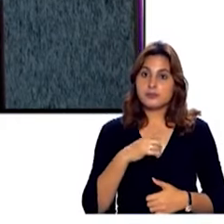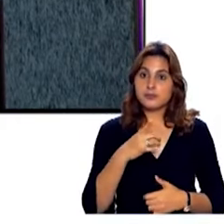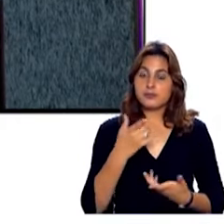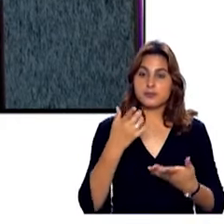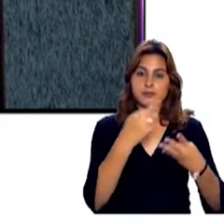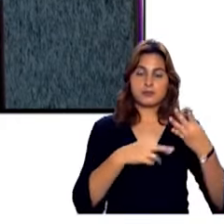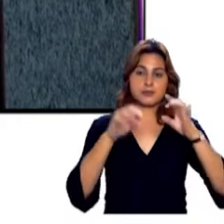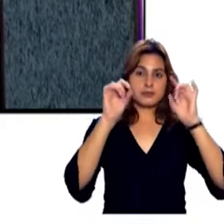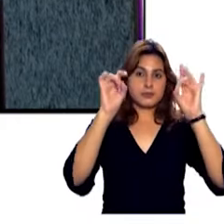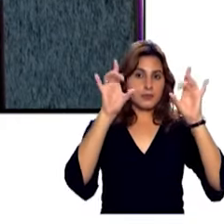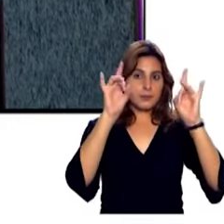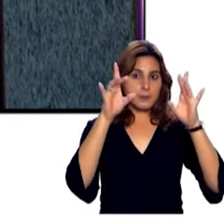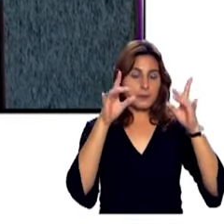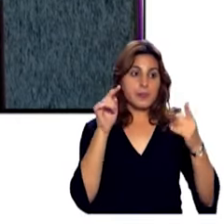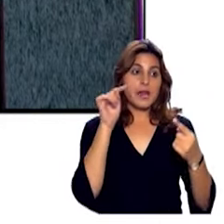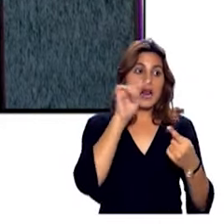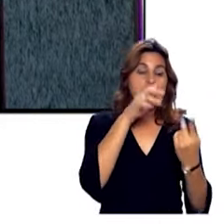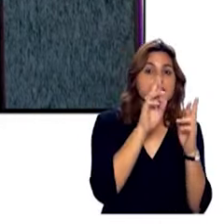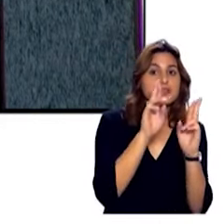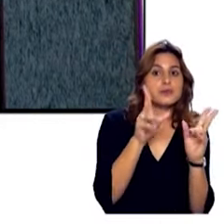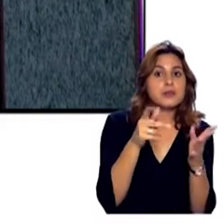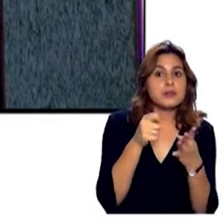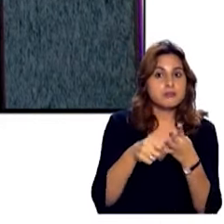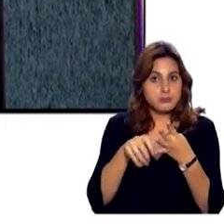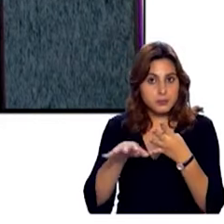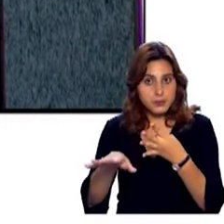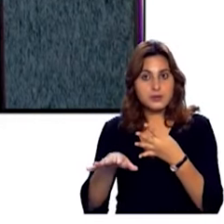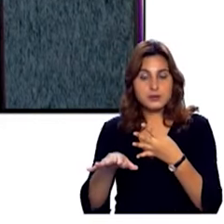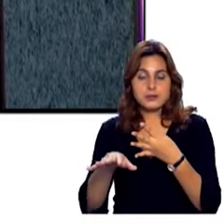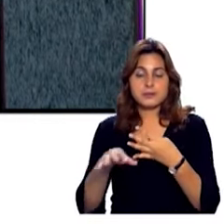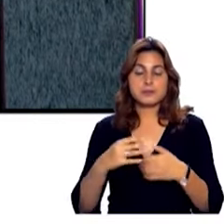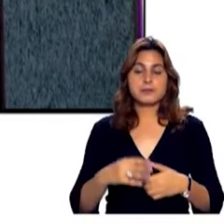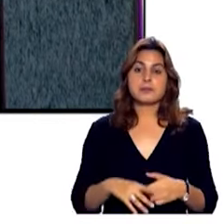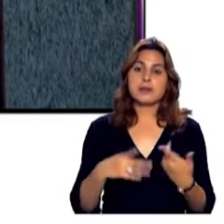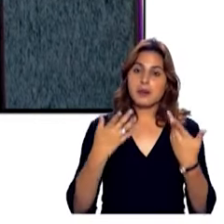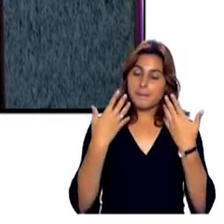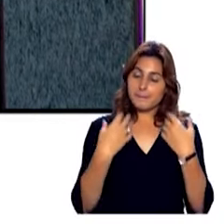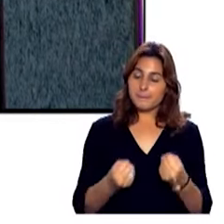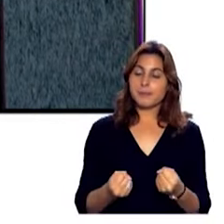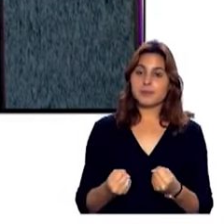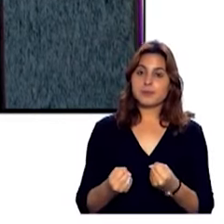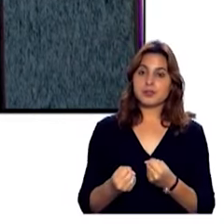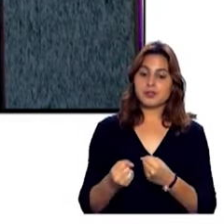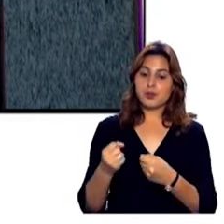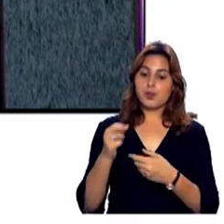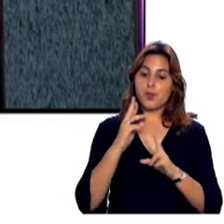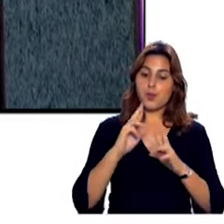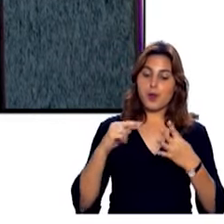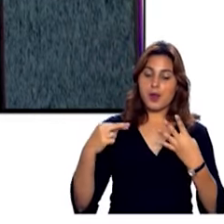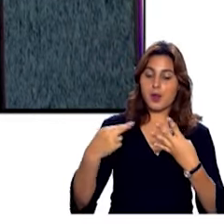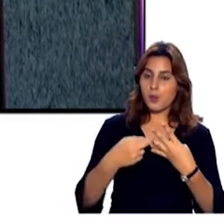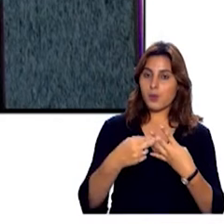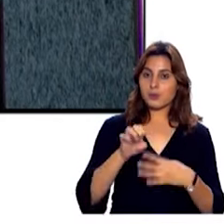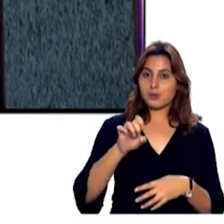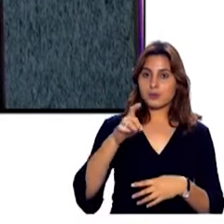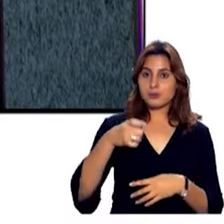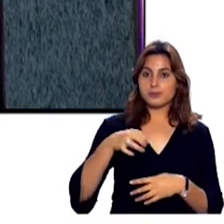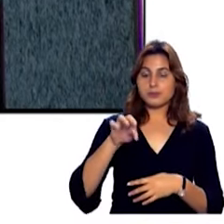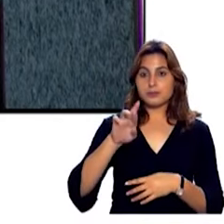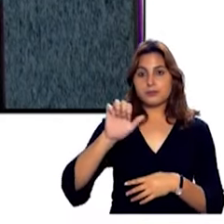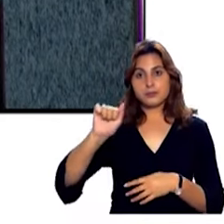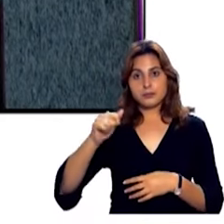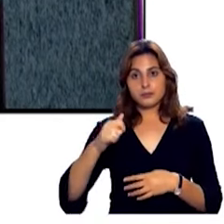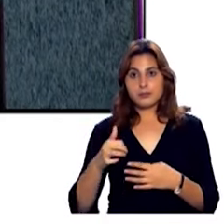admitido com base em divergência jurisprudencial admitir um recurso extraordinário contra uma